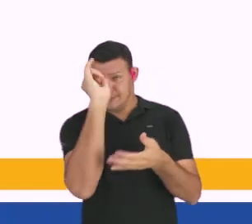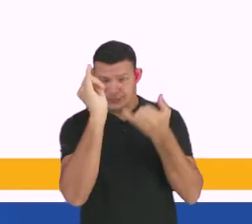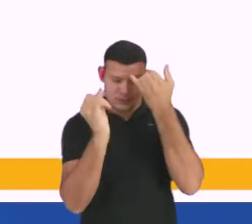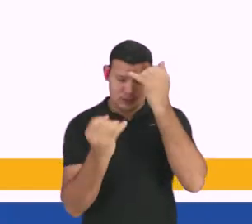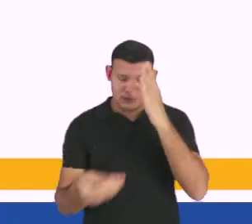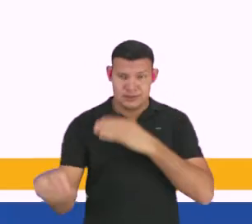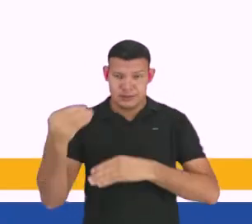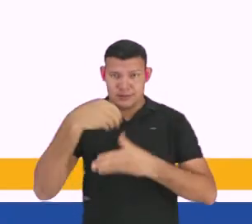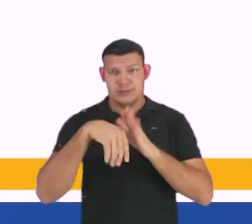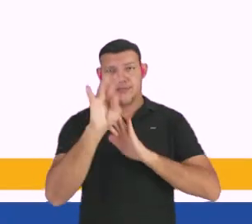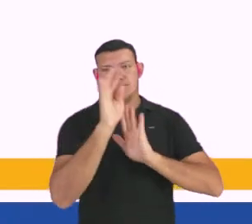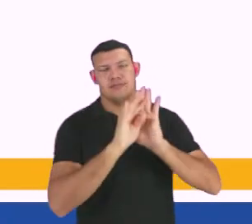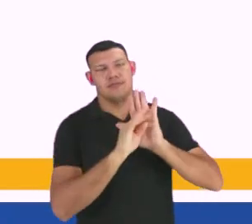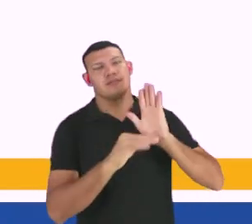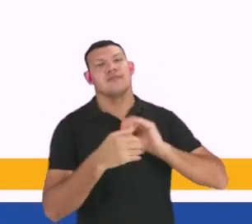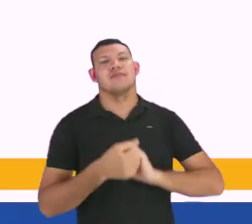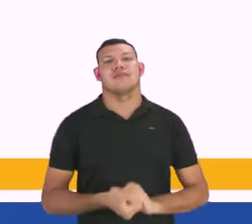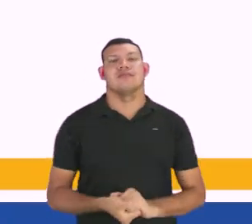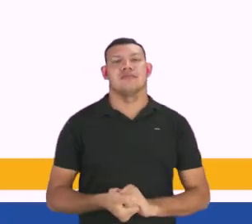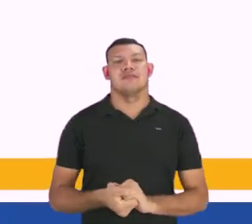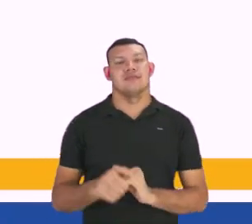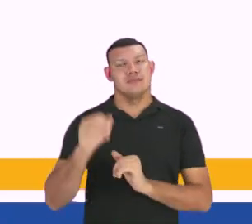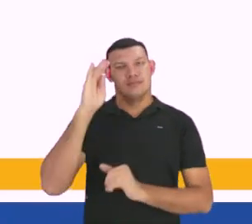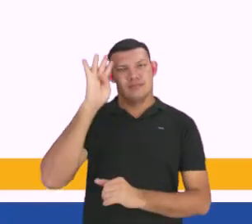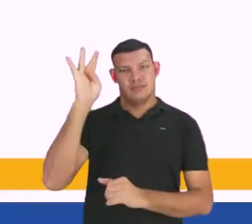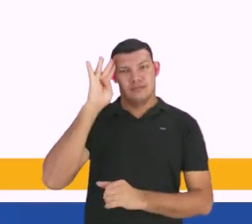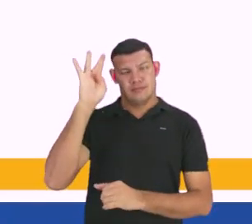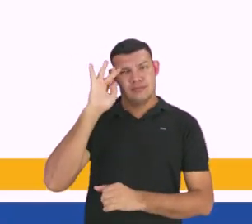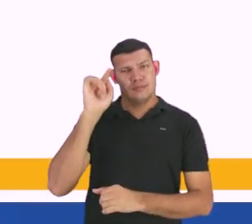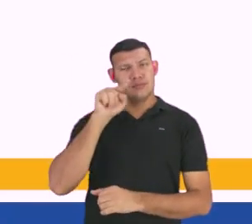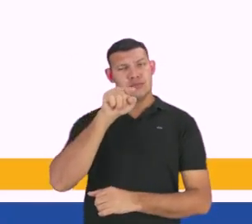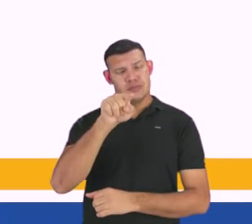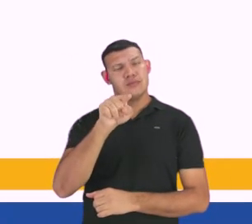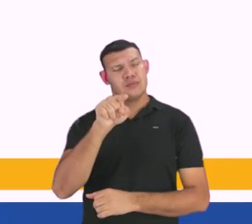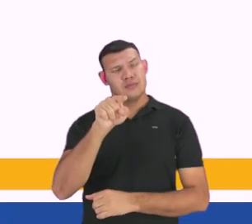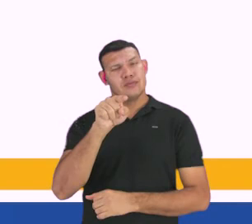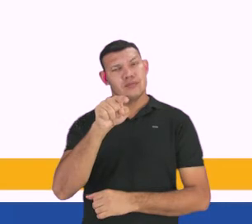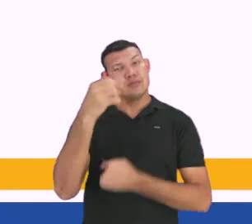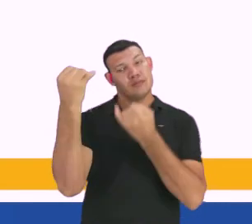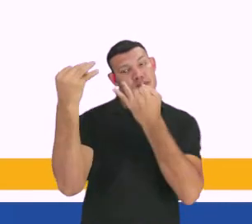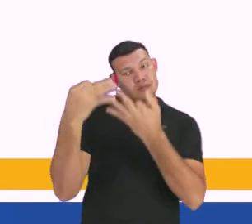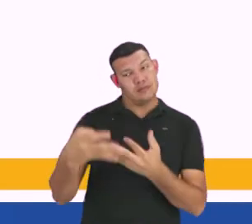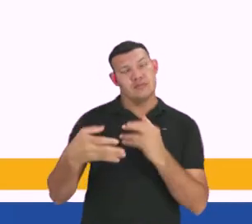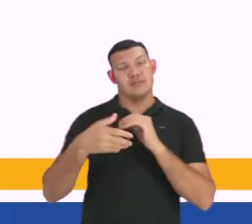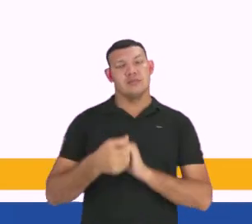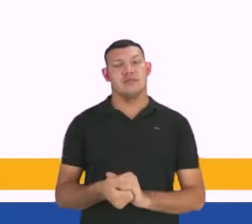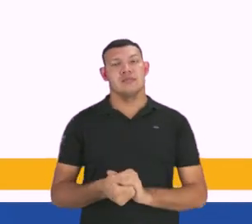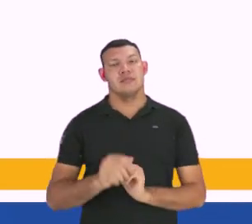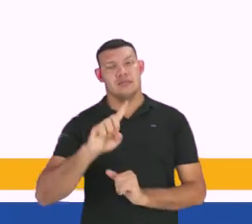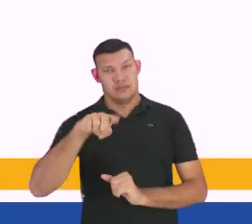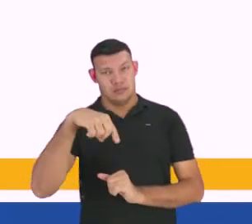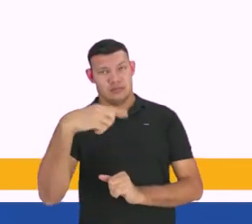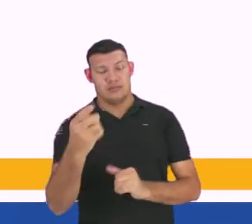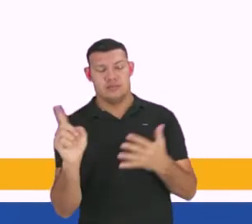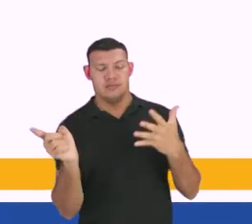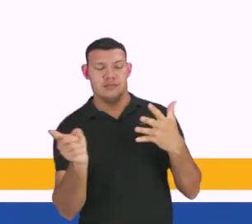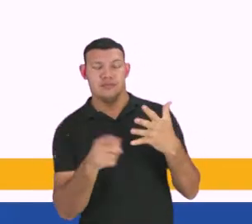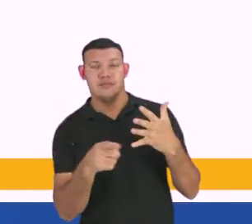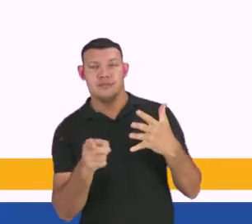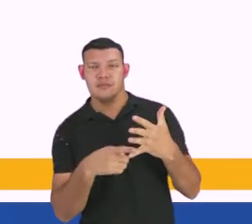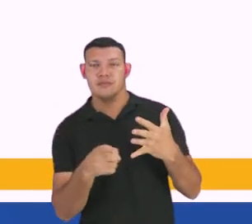expressadas, né, na tese, no que você está falando. Depois nós temos o argumento